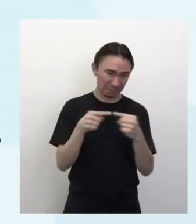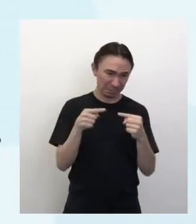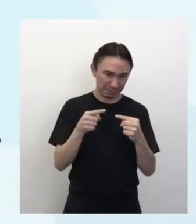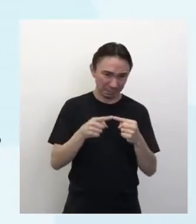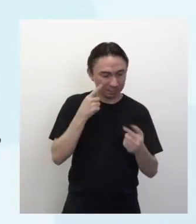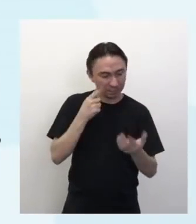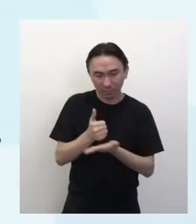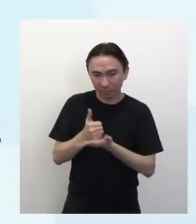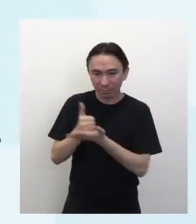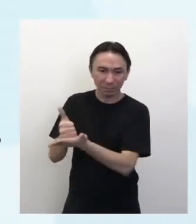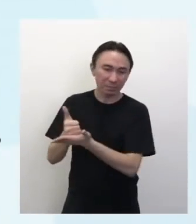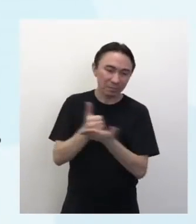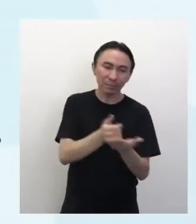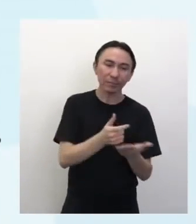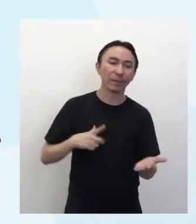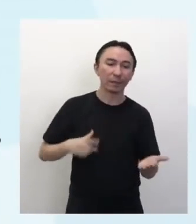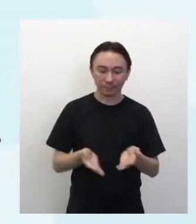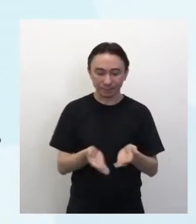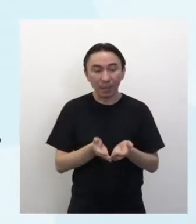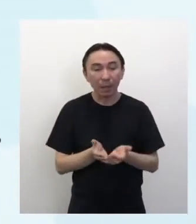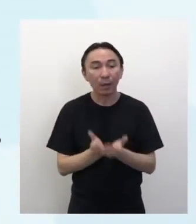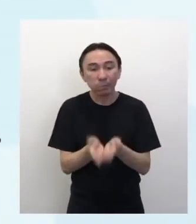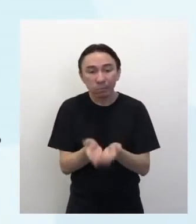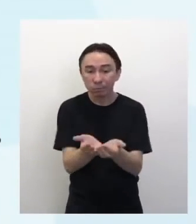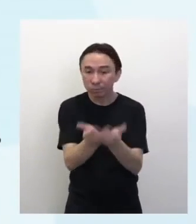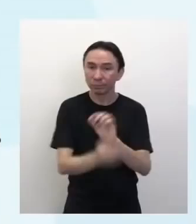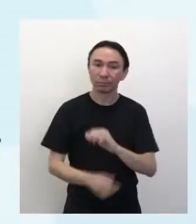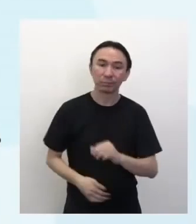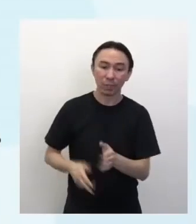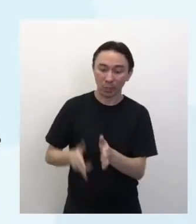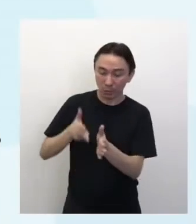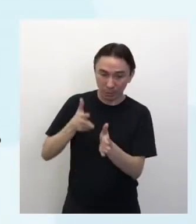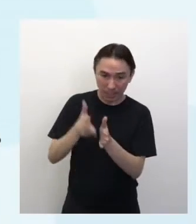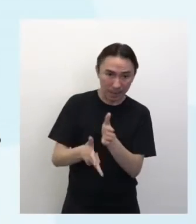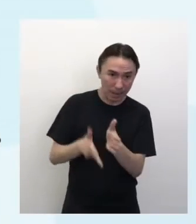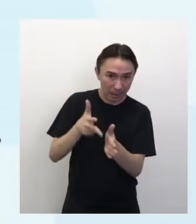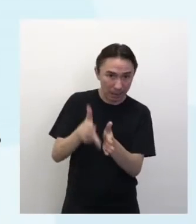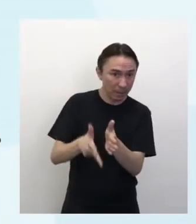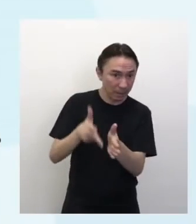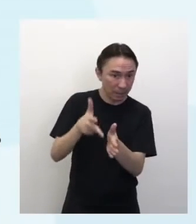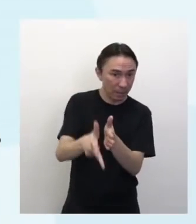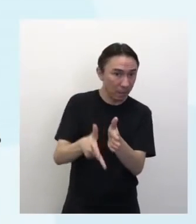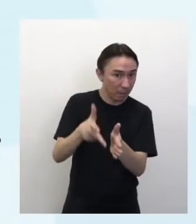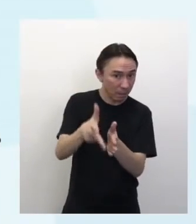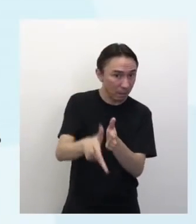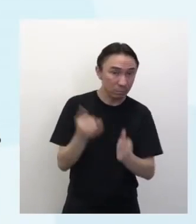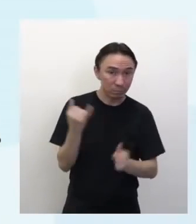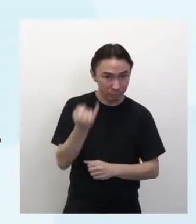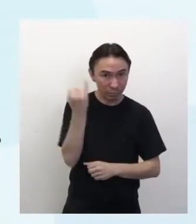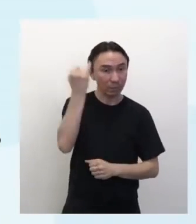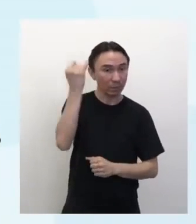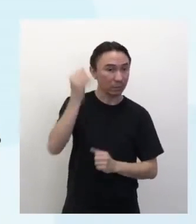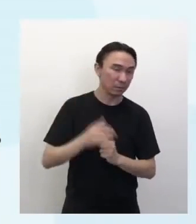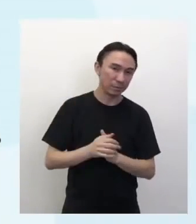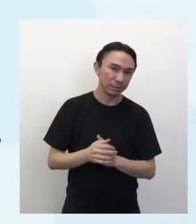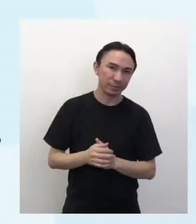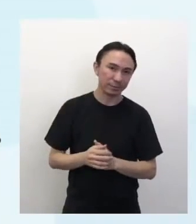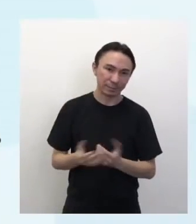principalmente retratando aí o navio, né, o trem, que é importante principalmente em rotas,